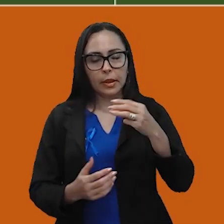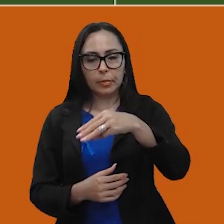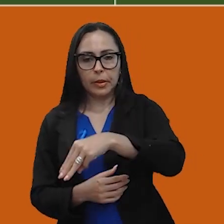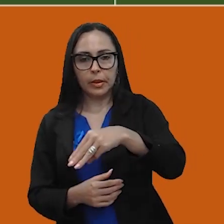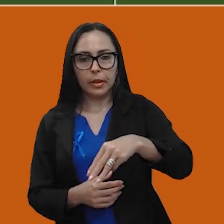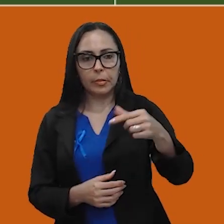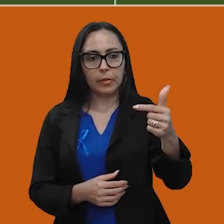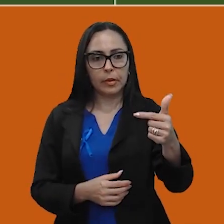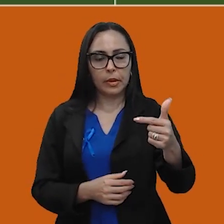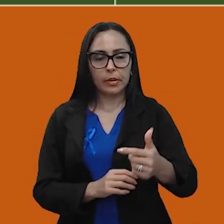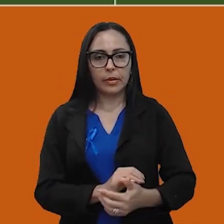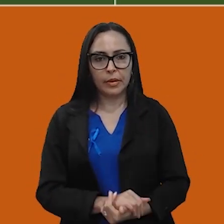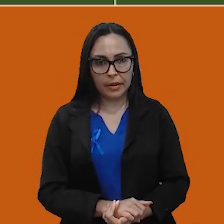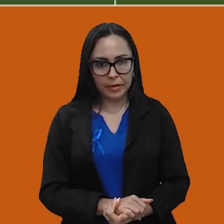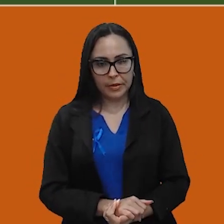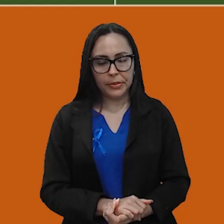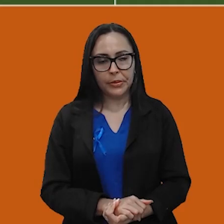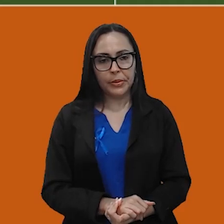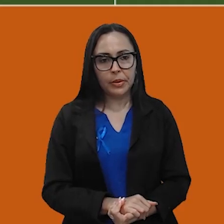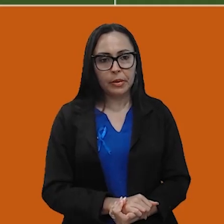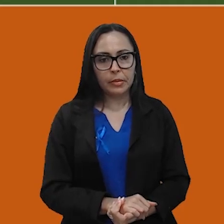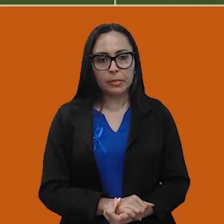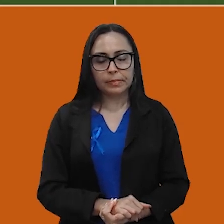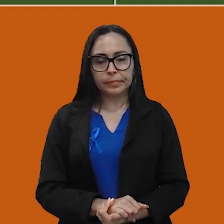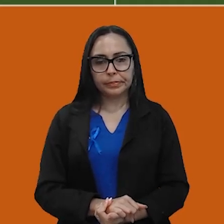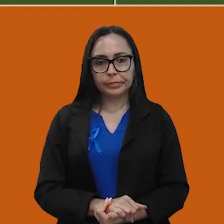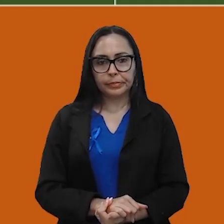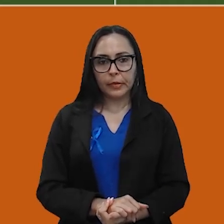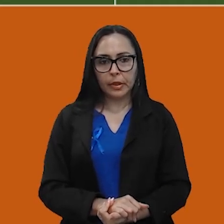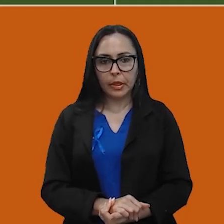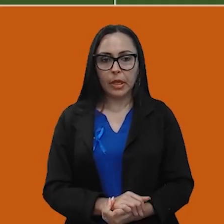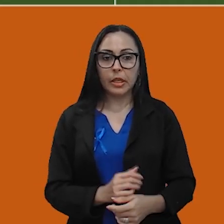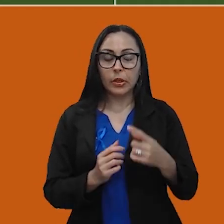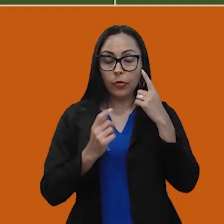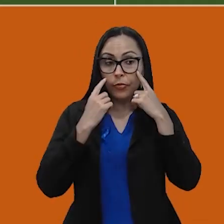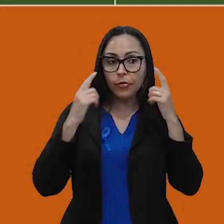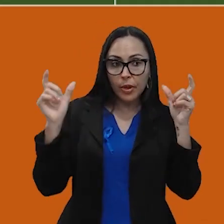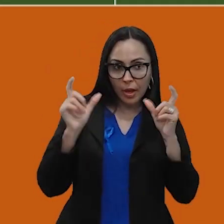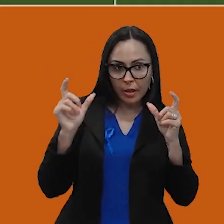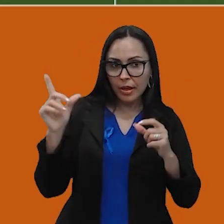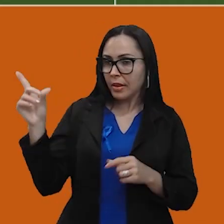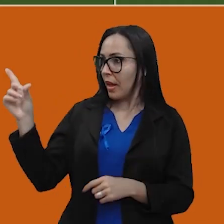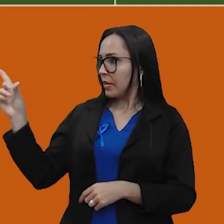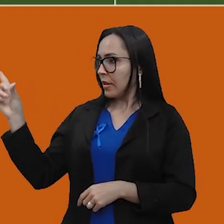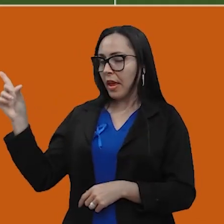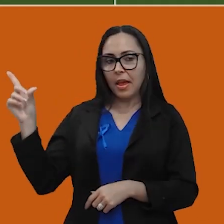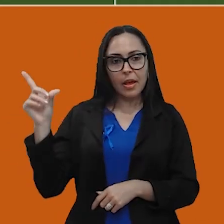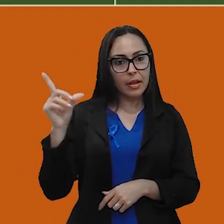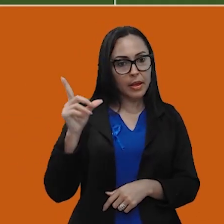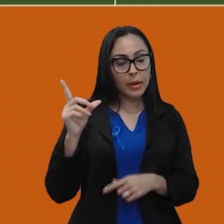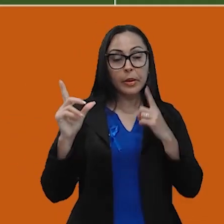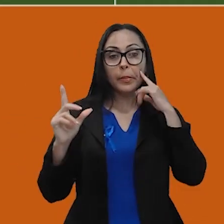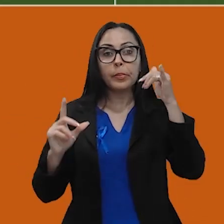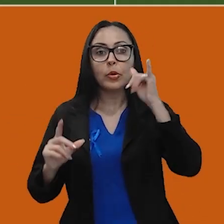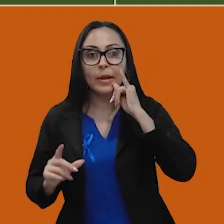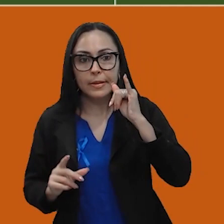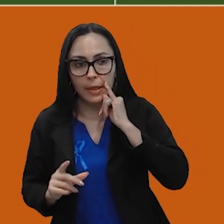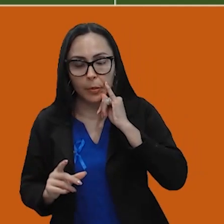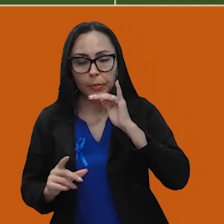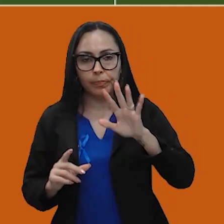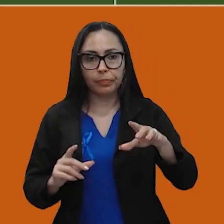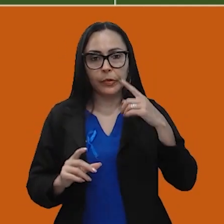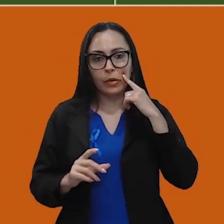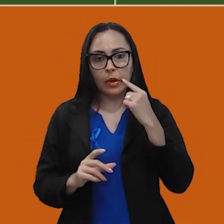ou seja, o milímetro quadrado. Então fica muito atento a essa ideia, porque se eu tiver, por exemplo, um